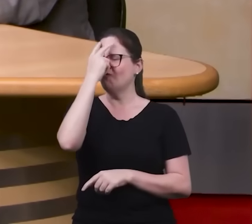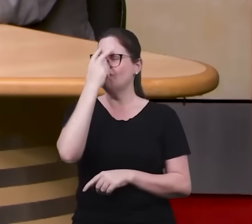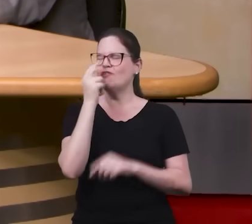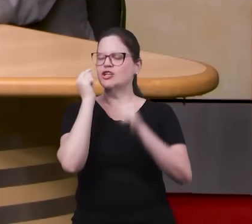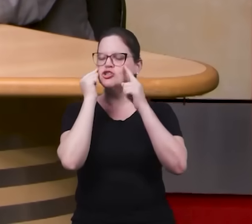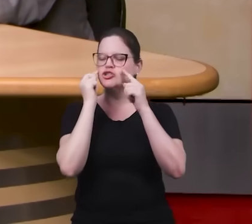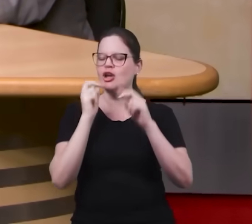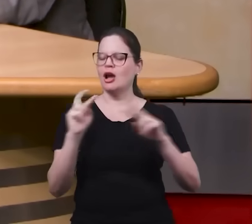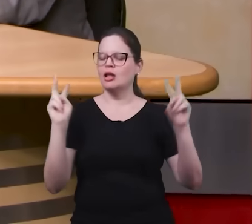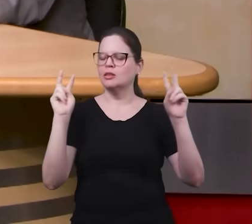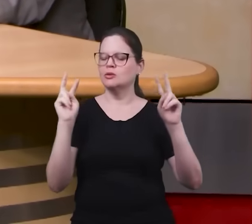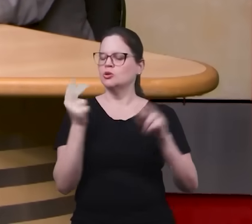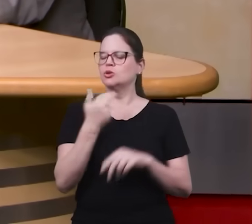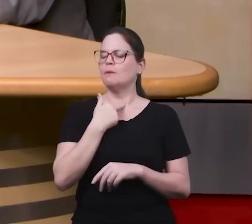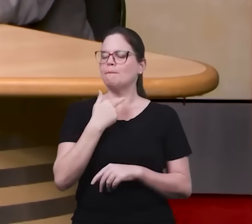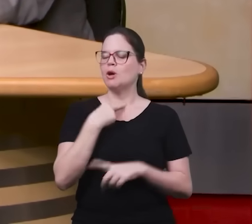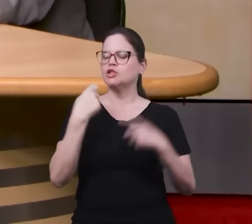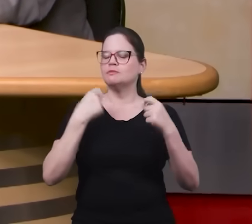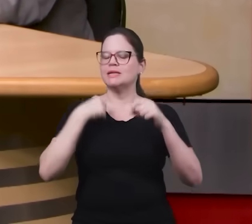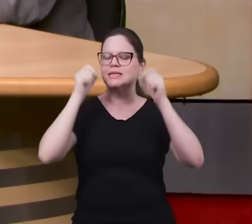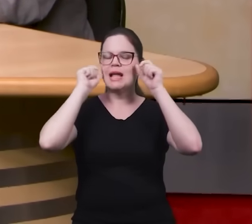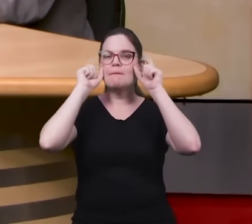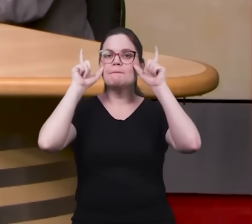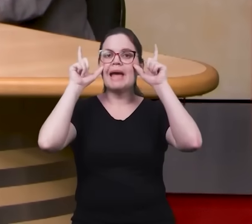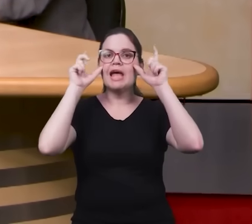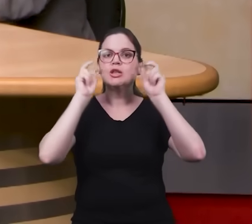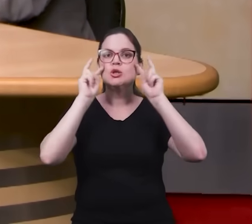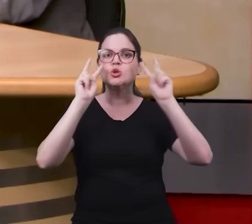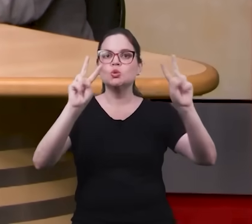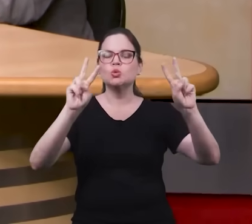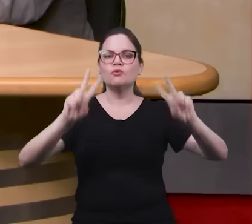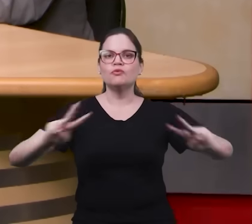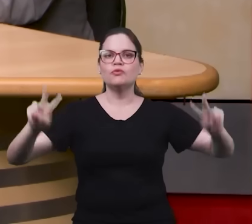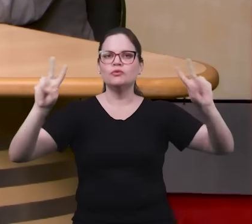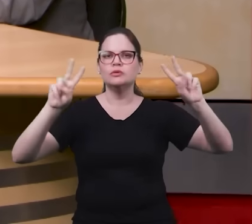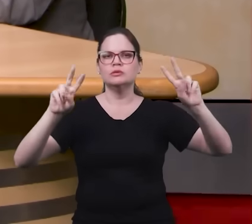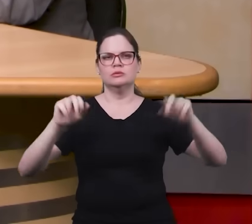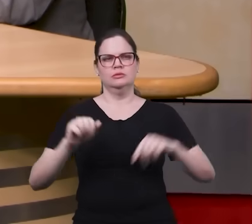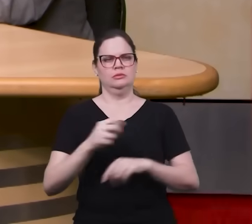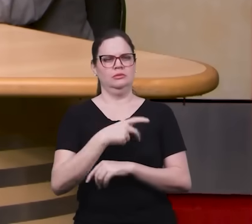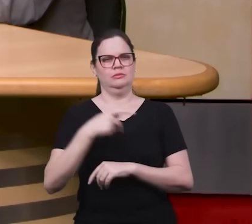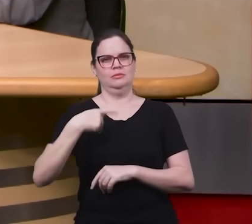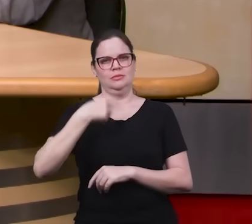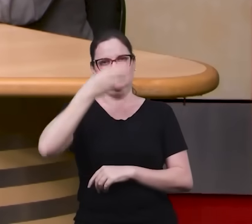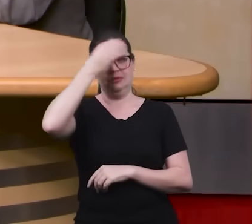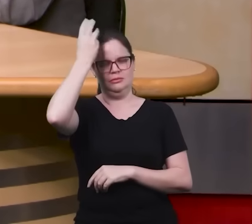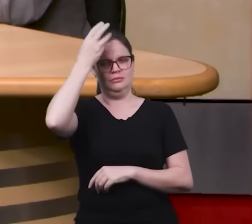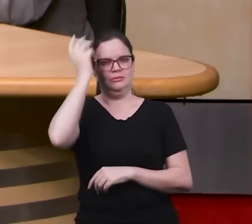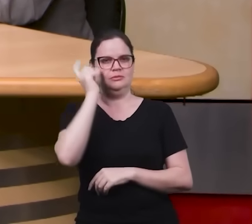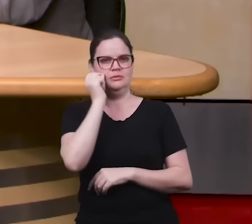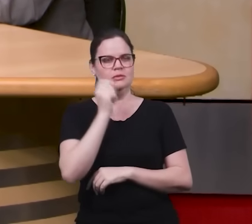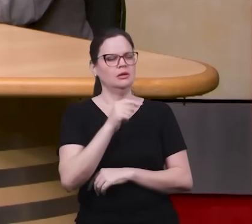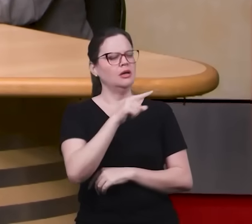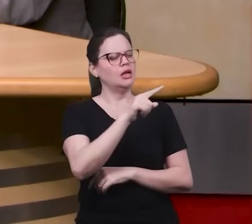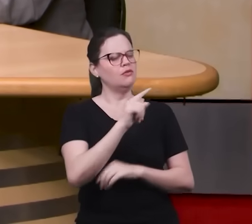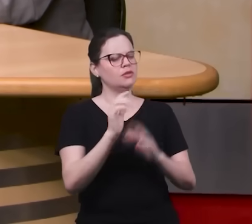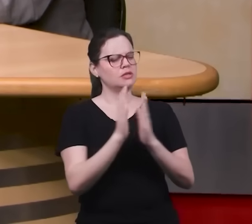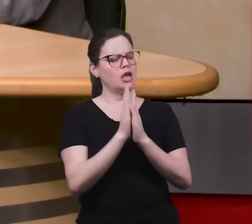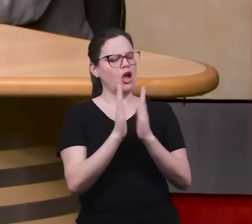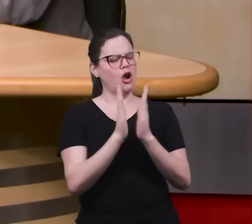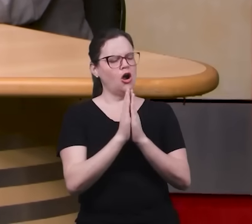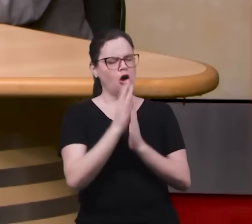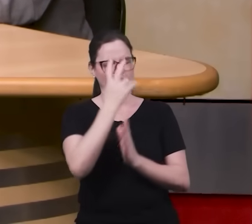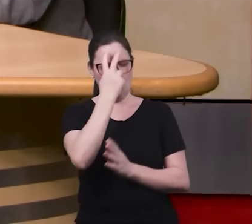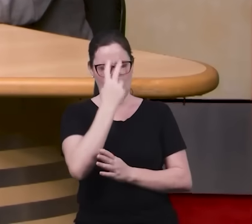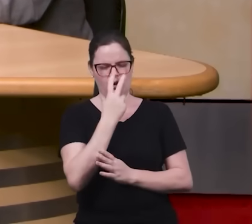olho fechado? Não se tem visão de olho fechado, só se tem visão de olho aberto. Aí Marcelo até fez um comentário. Bom, e quando você está orando e